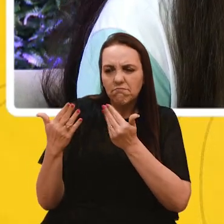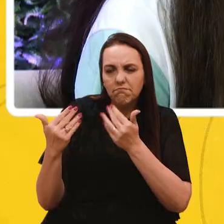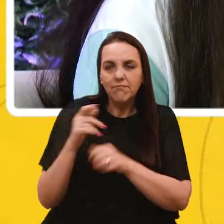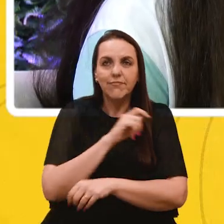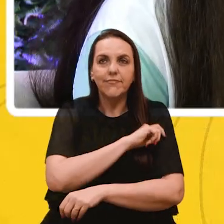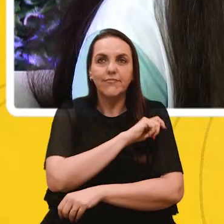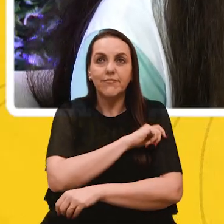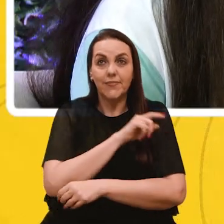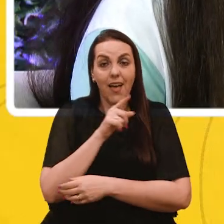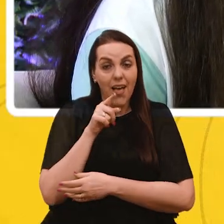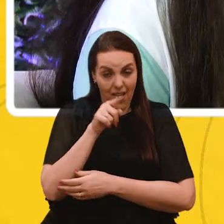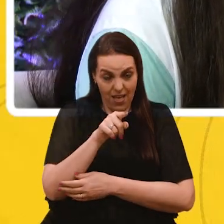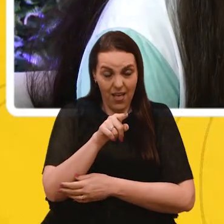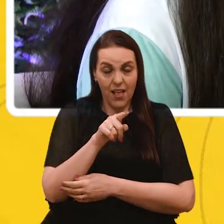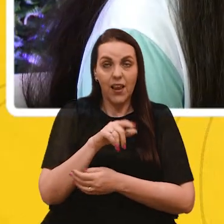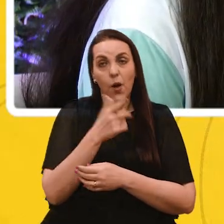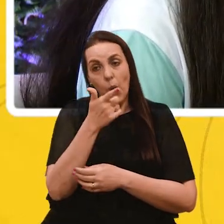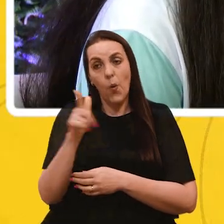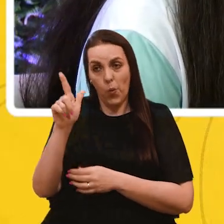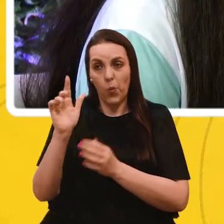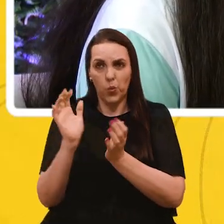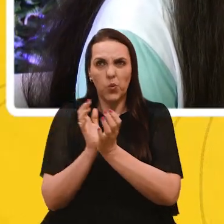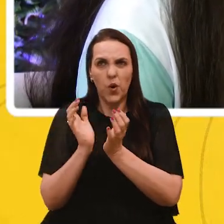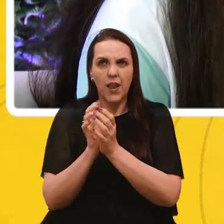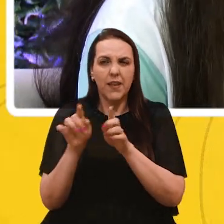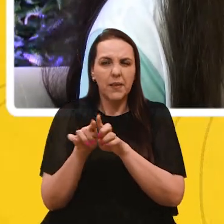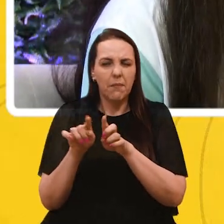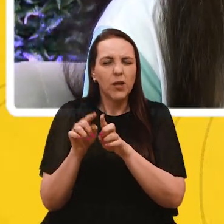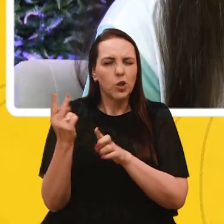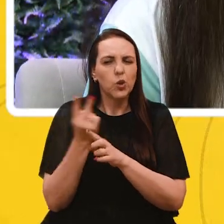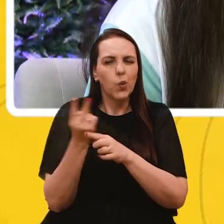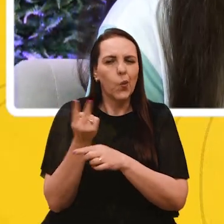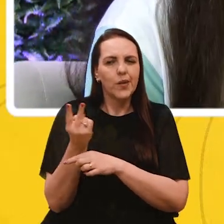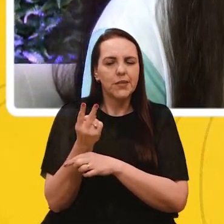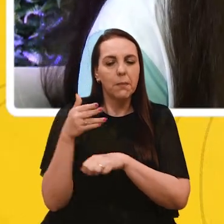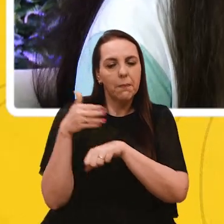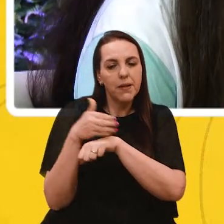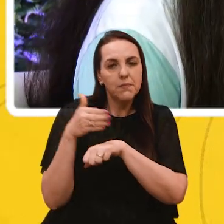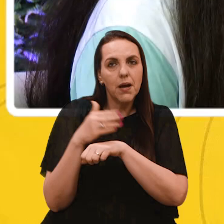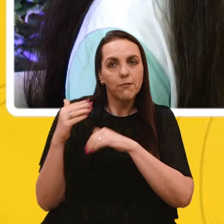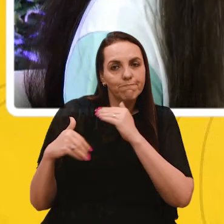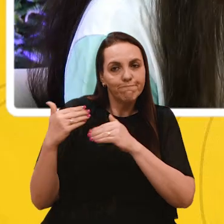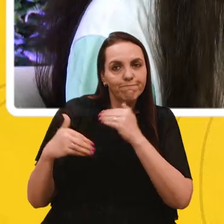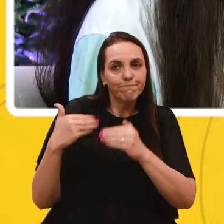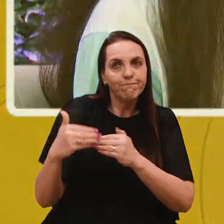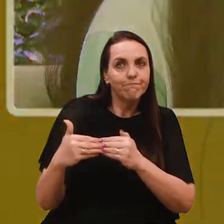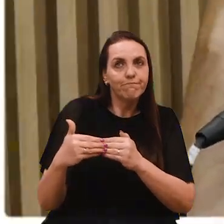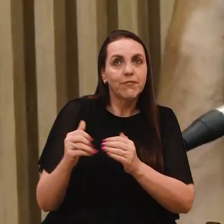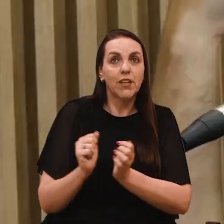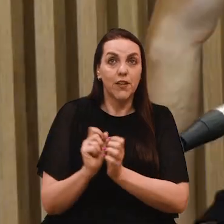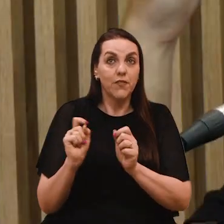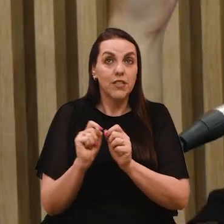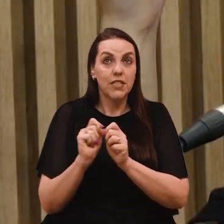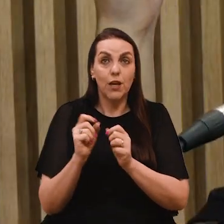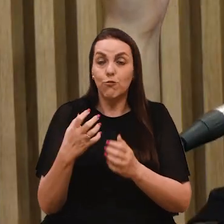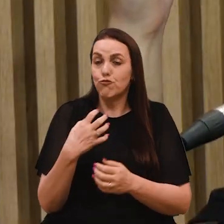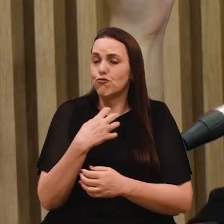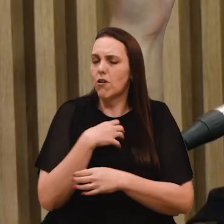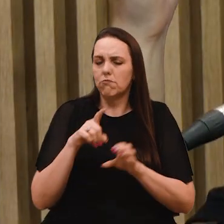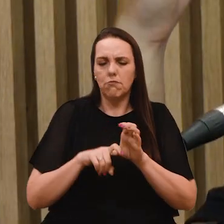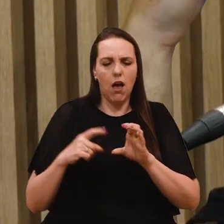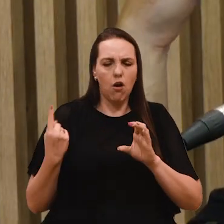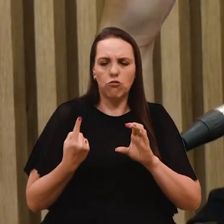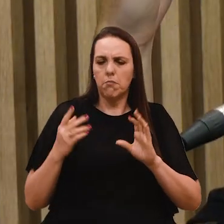Então, ela e o Angier, que foi um outro colega que também fez um desenho que participou do processo, eles fizeram de uma forma muito